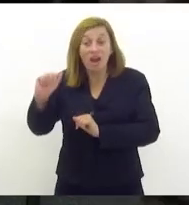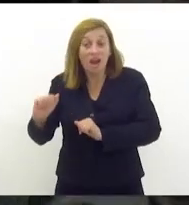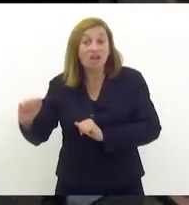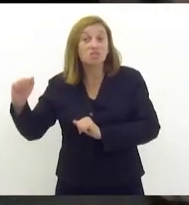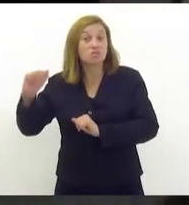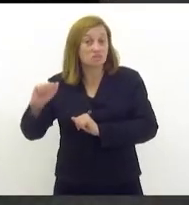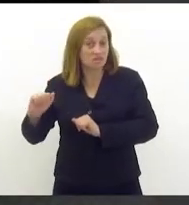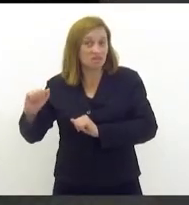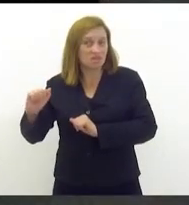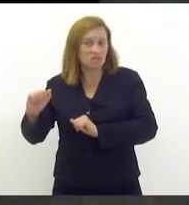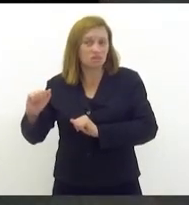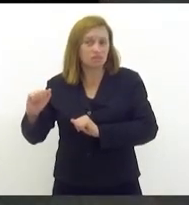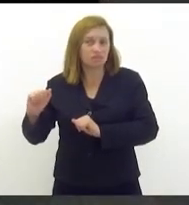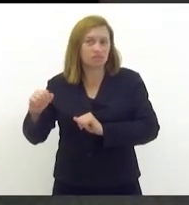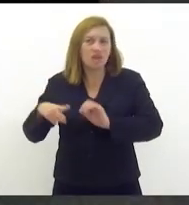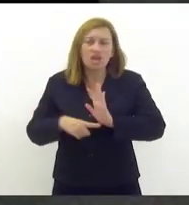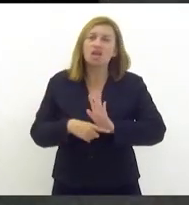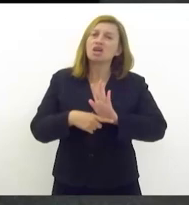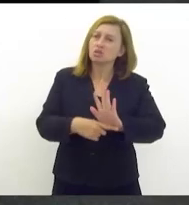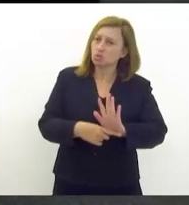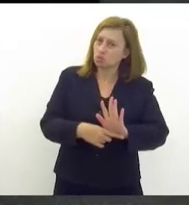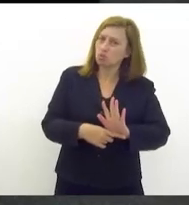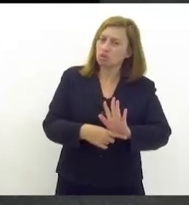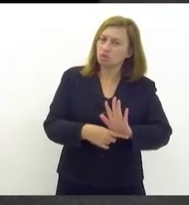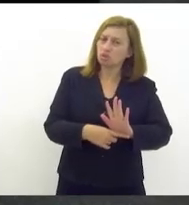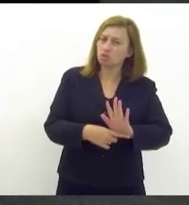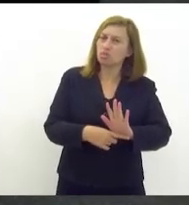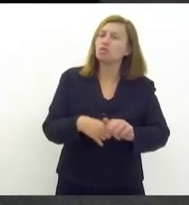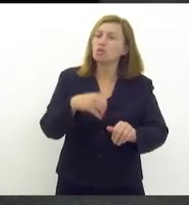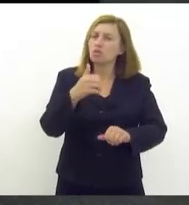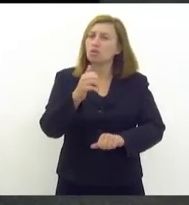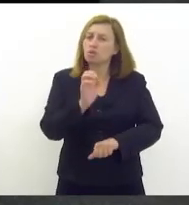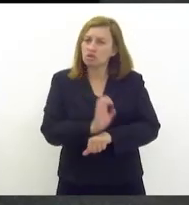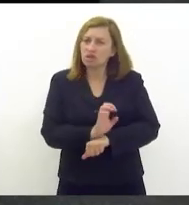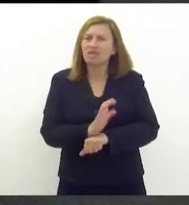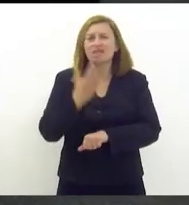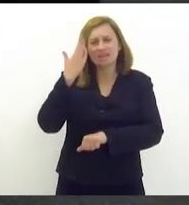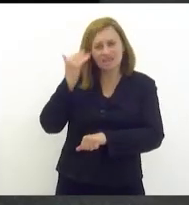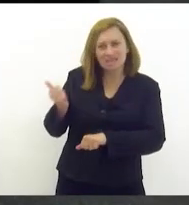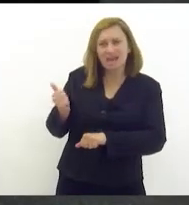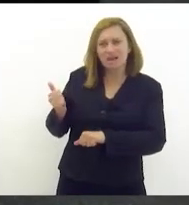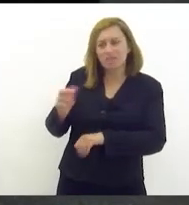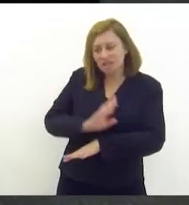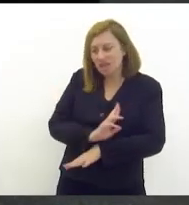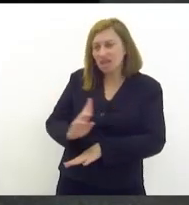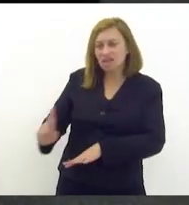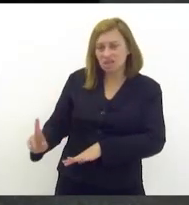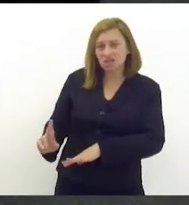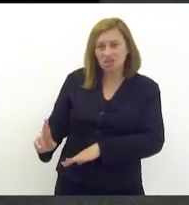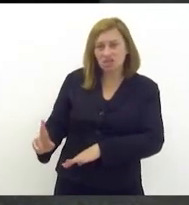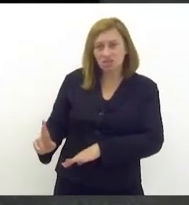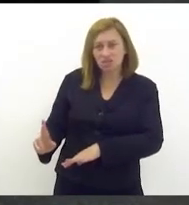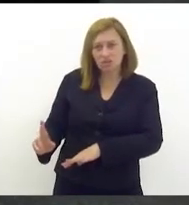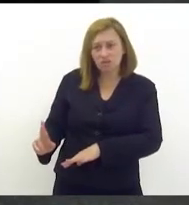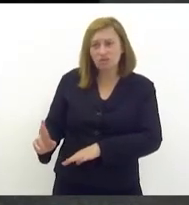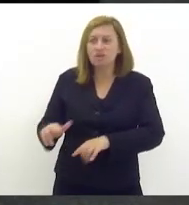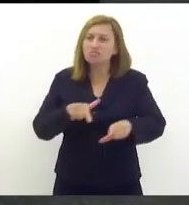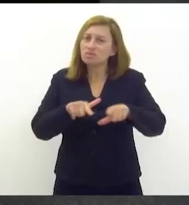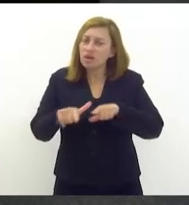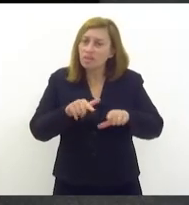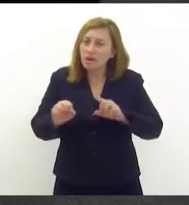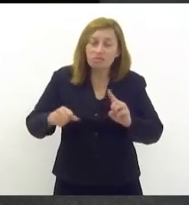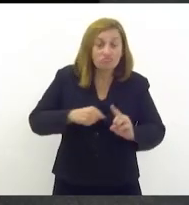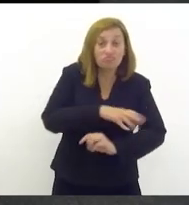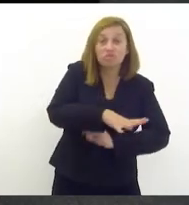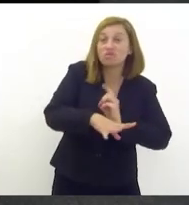que ajudam o estado a gente sabe que as entidades religiosas elas fazem um trabalho social